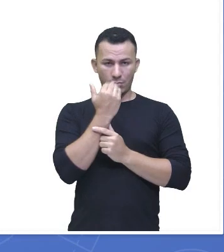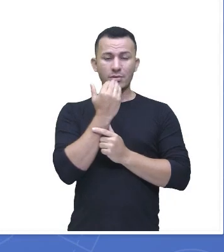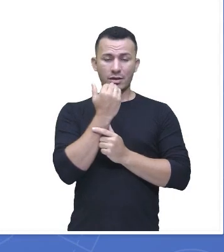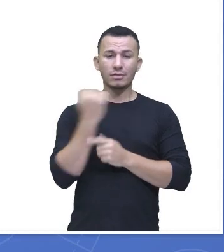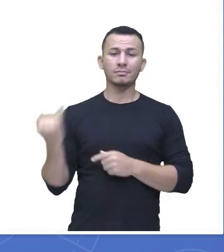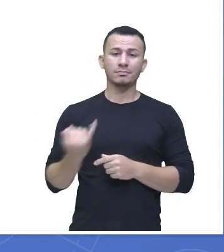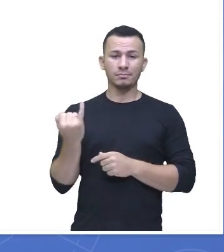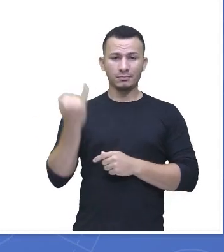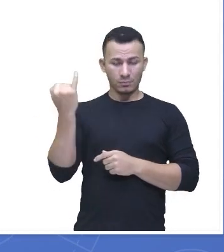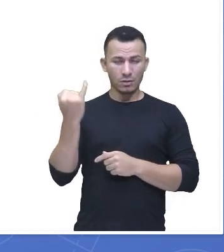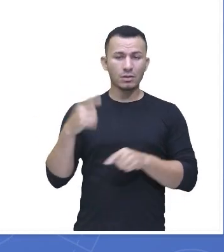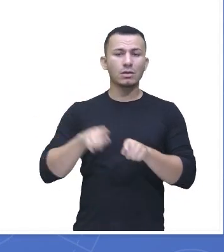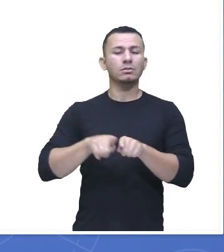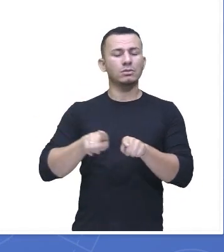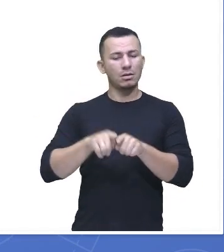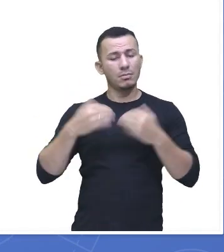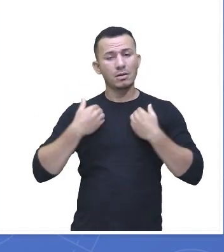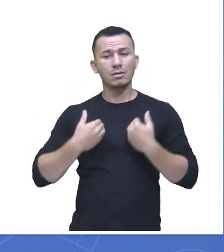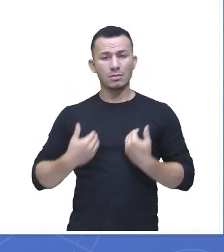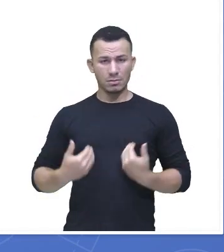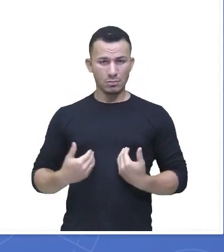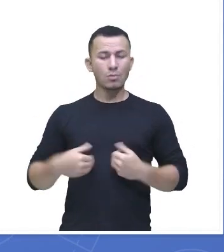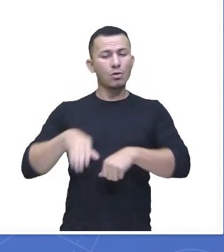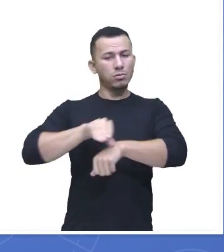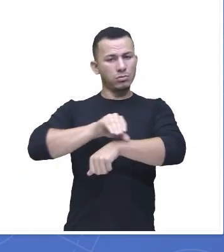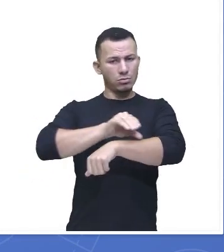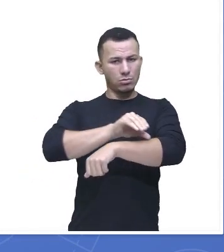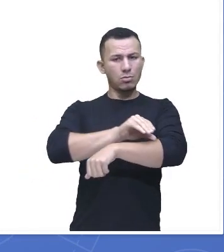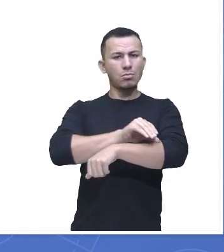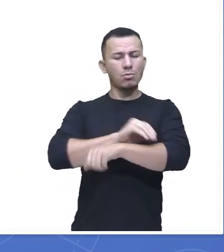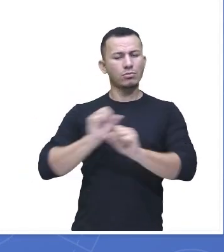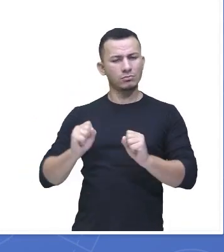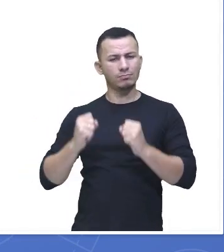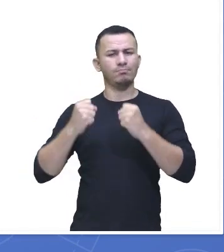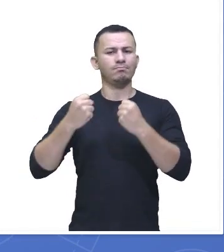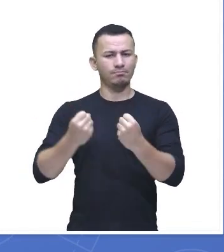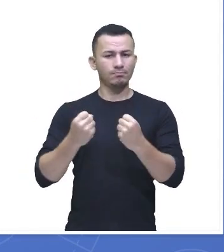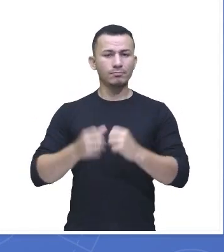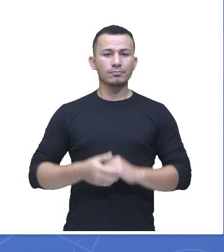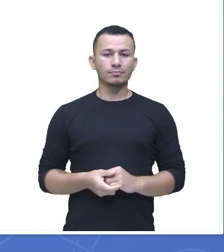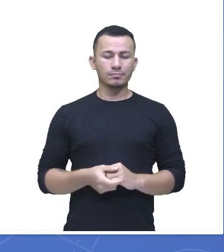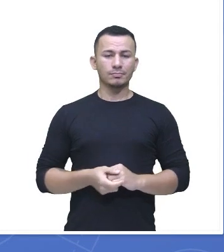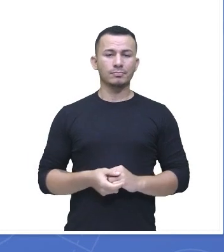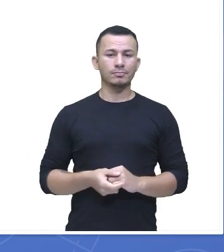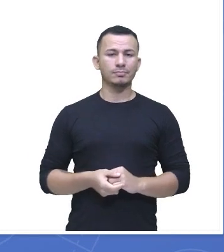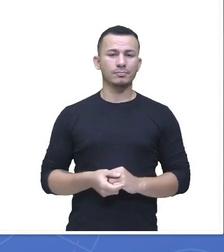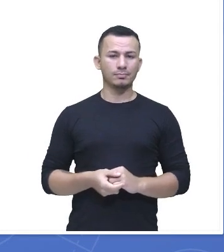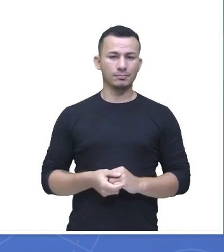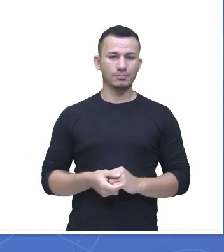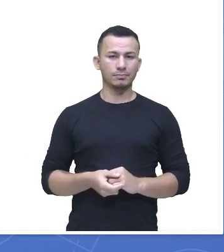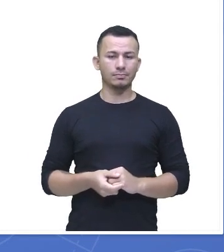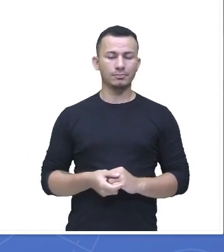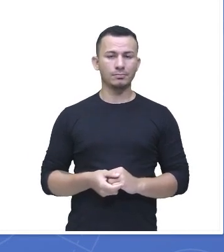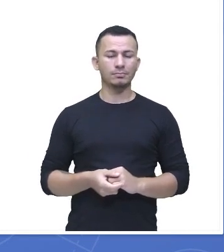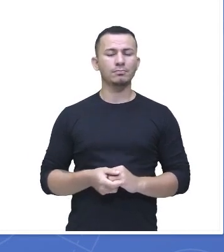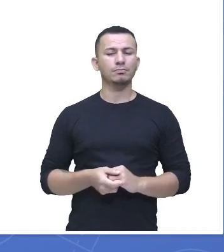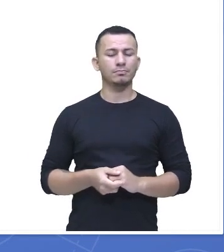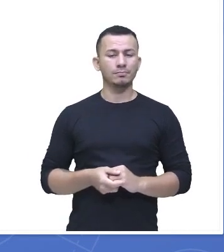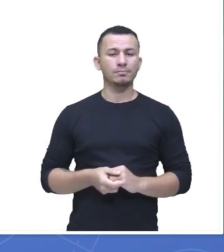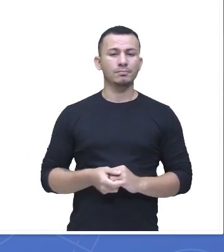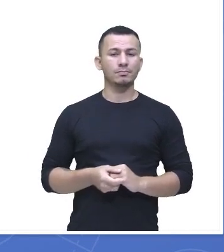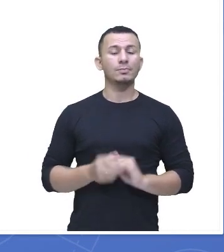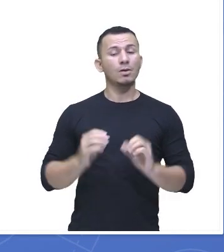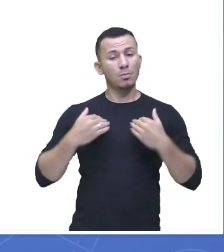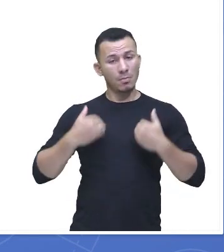importante para que a gente mantenha esse nosso músculo ok, forte, né? Mantendo aí o